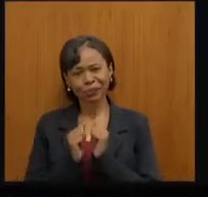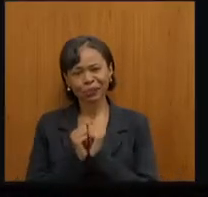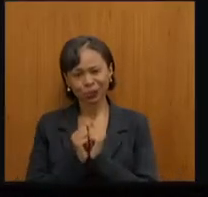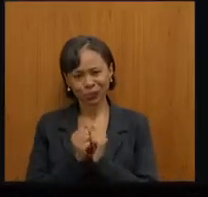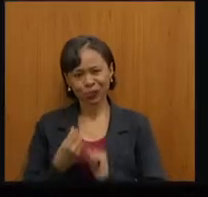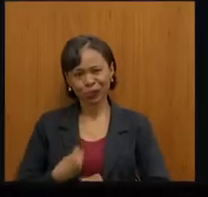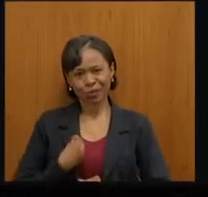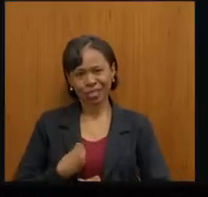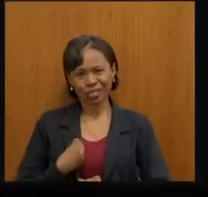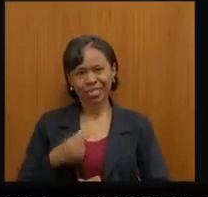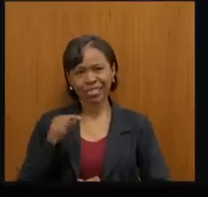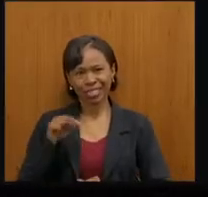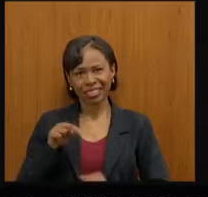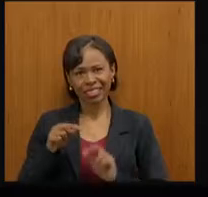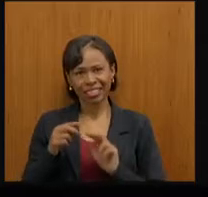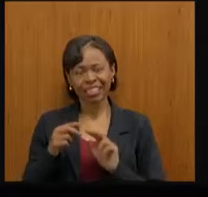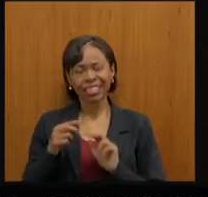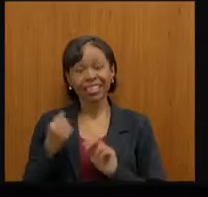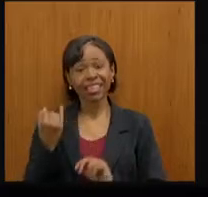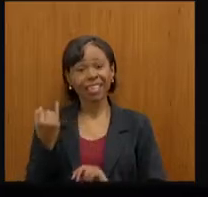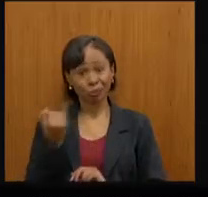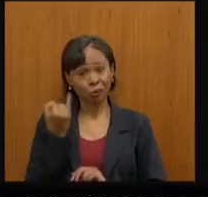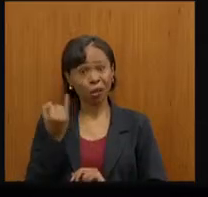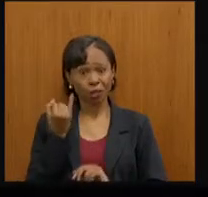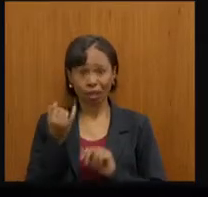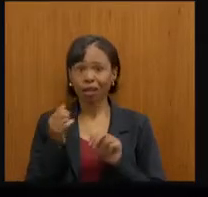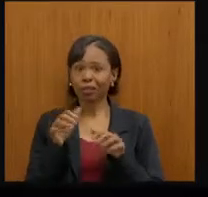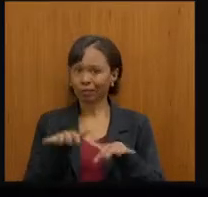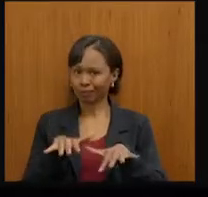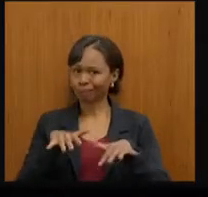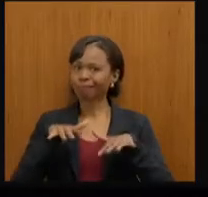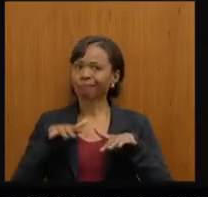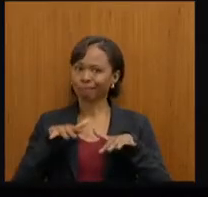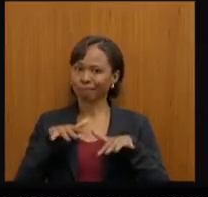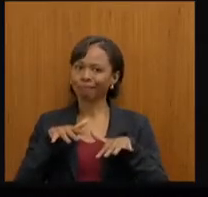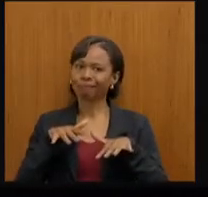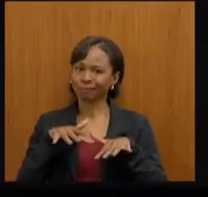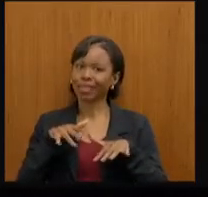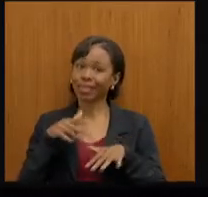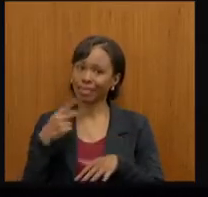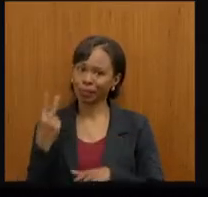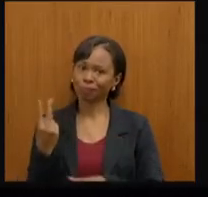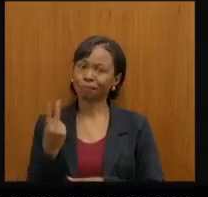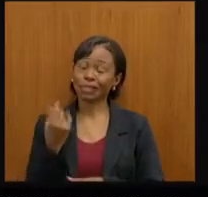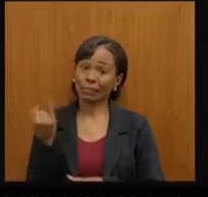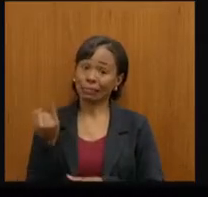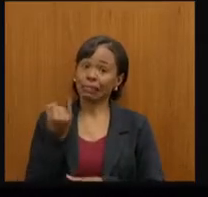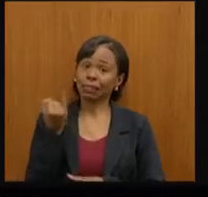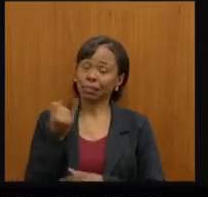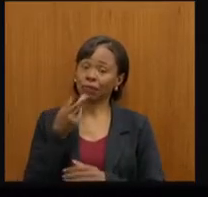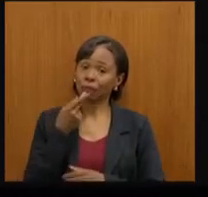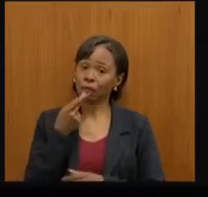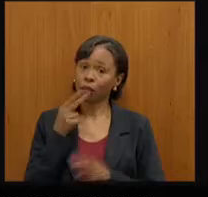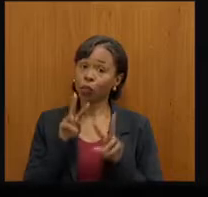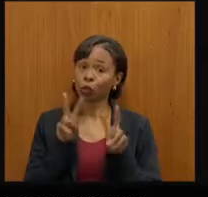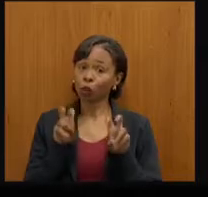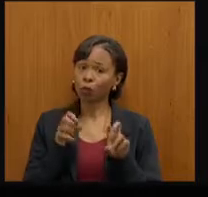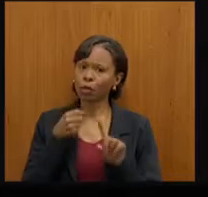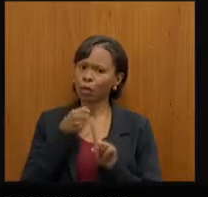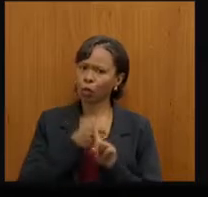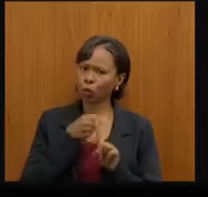presente neste evento tão importante e acho que tão necessário né falar aí da luta da Mulher